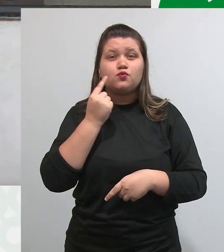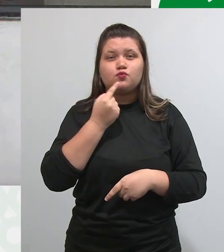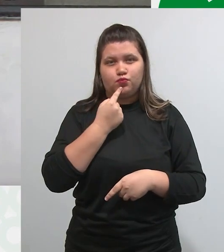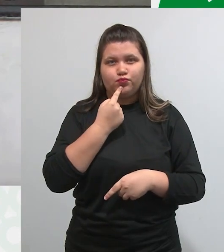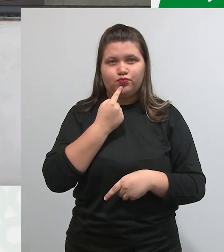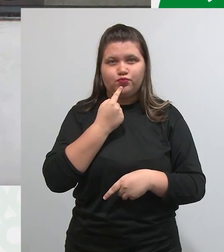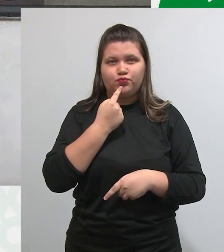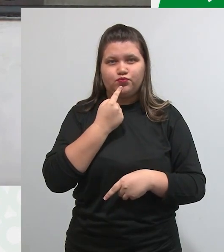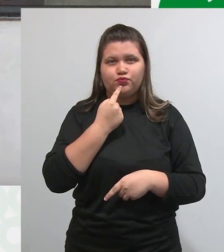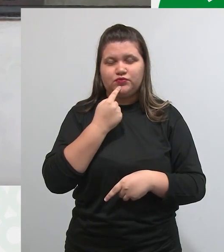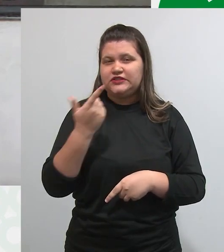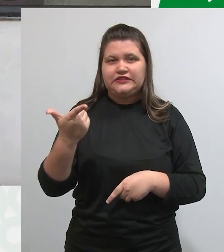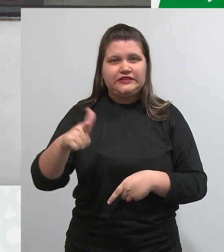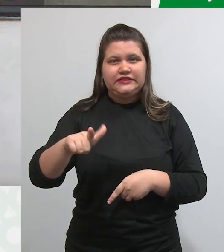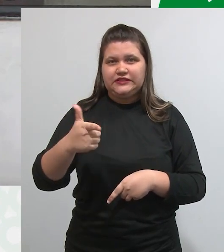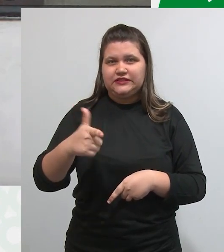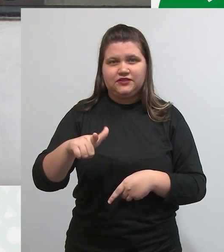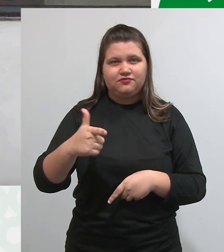época,